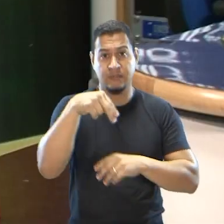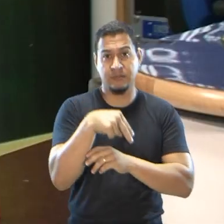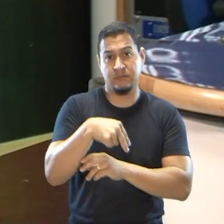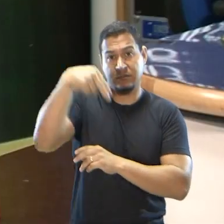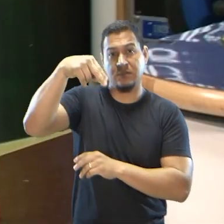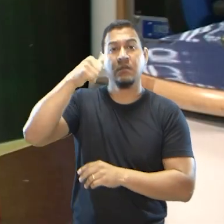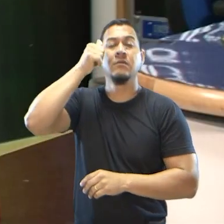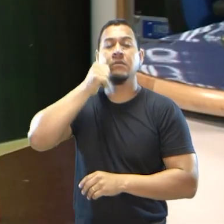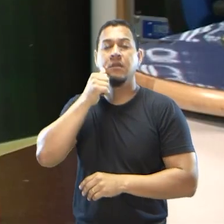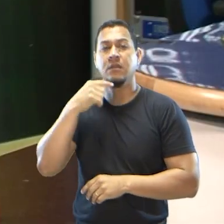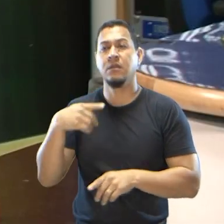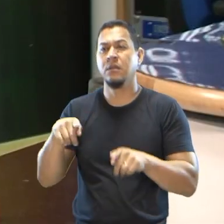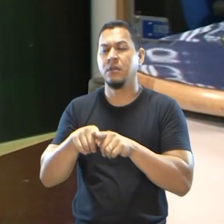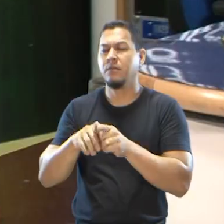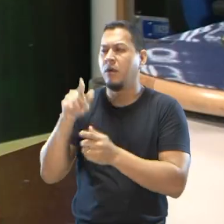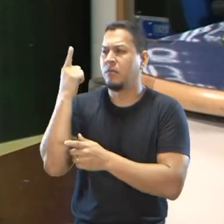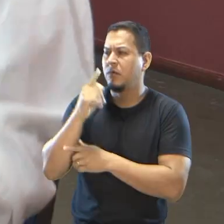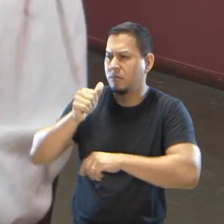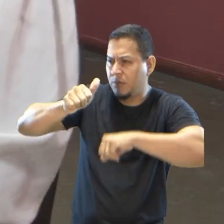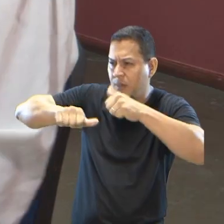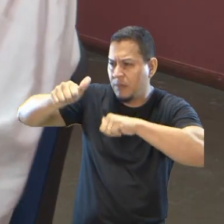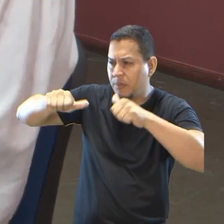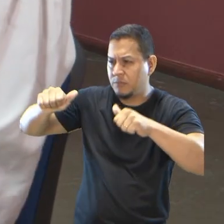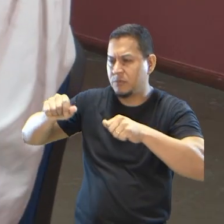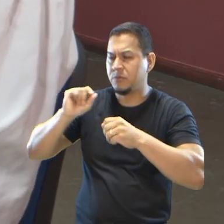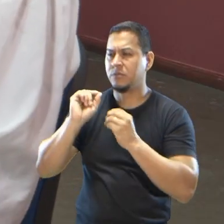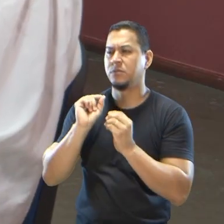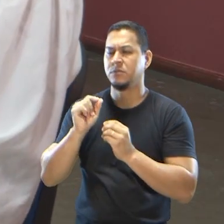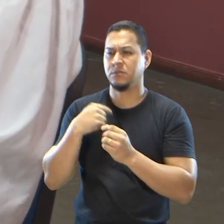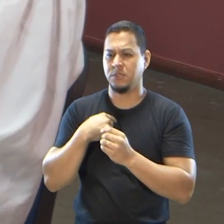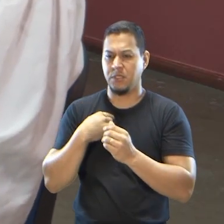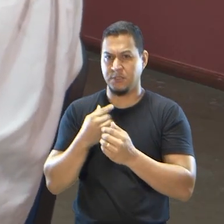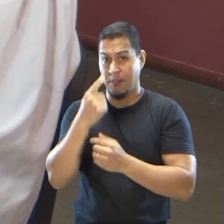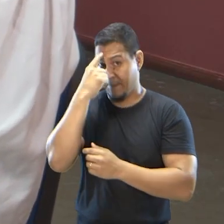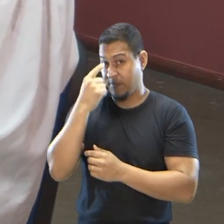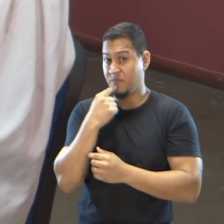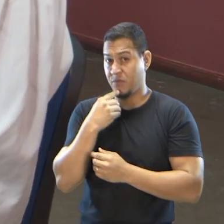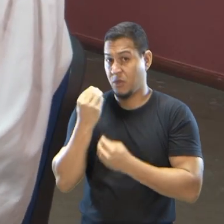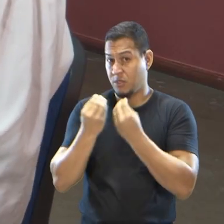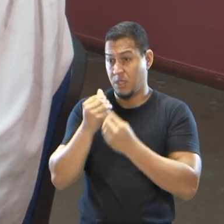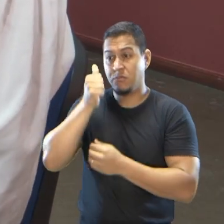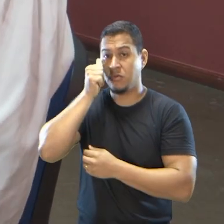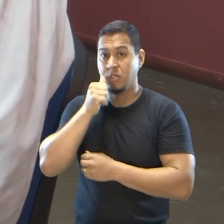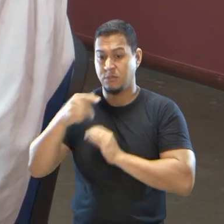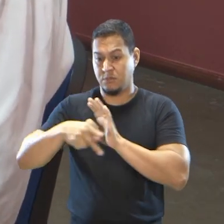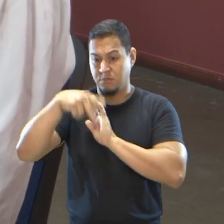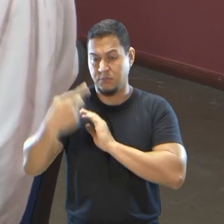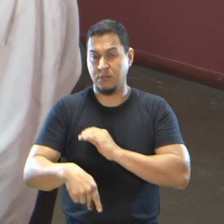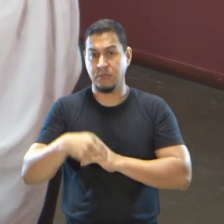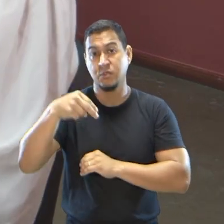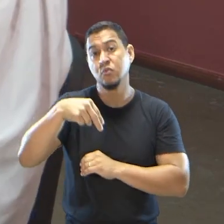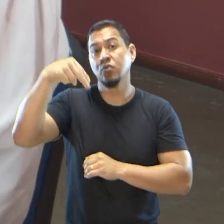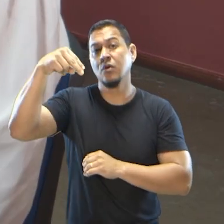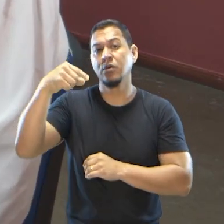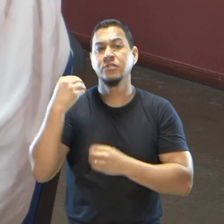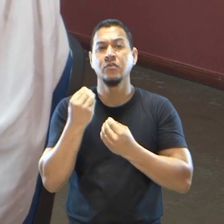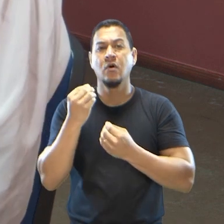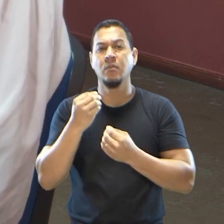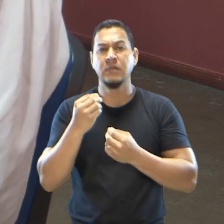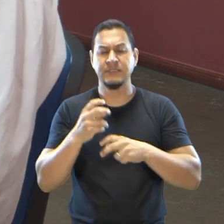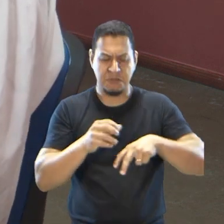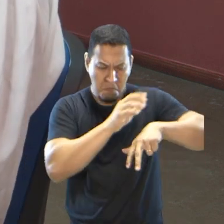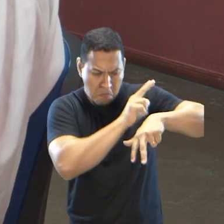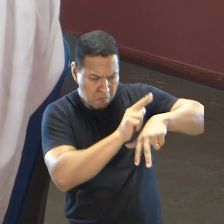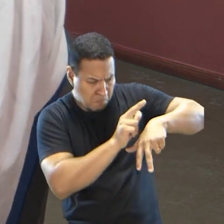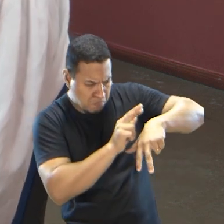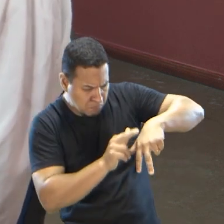Brasil. Então, eu vou conseguir analisar, né, esse perfil das mulheres do extremo norte do Brasil e como que esses